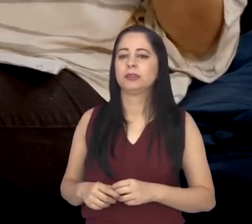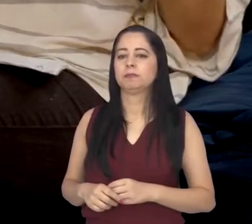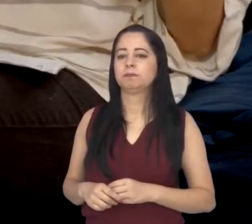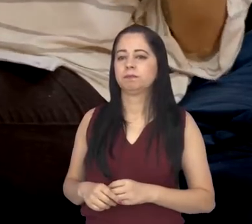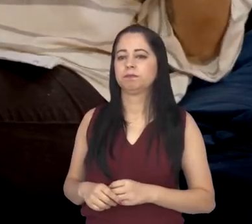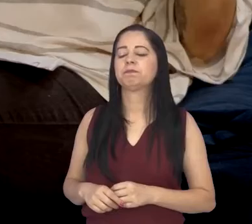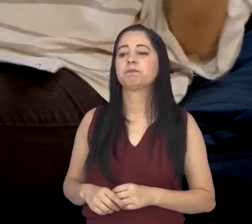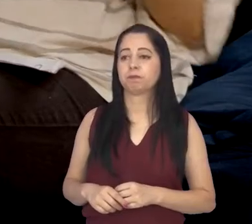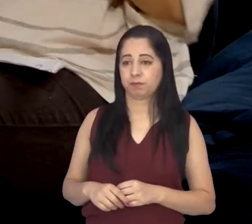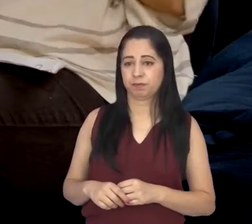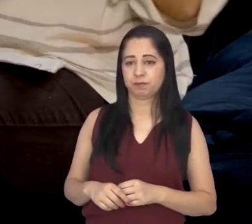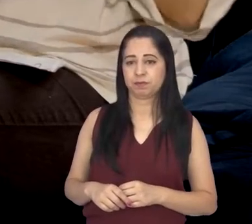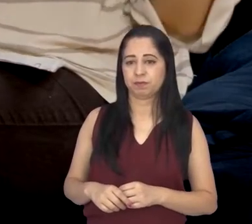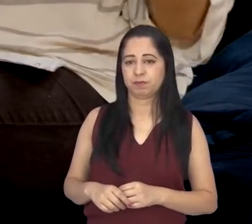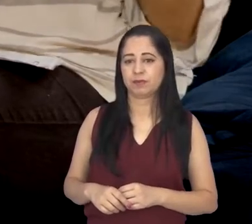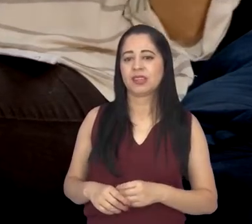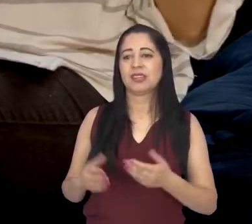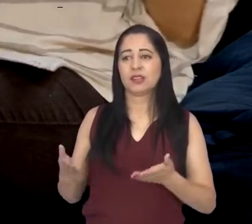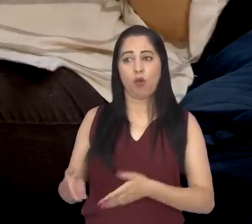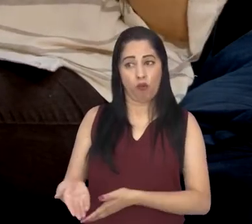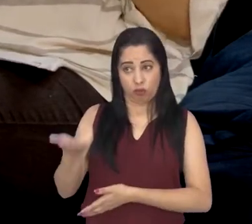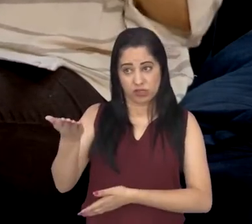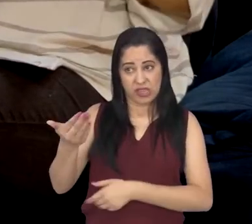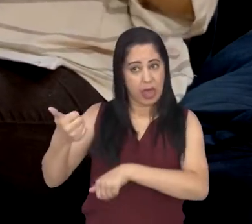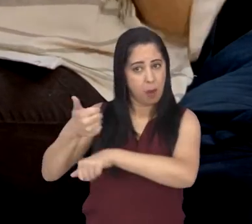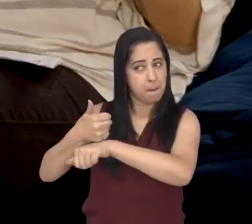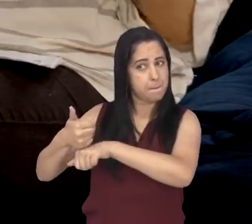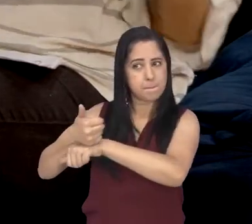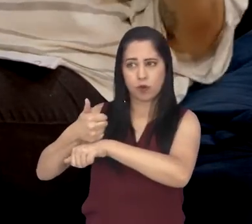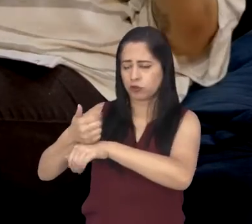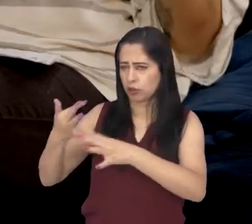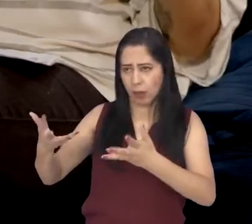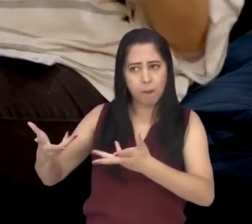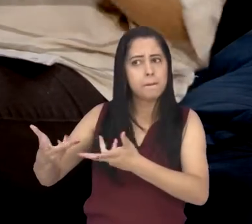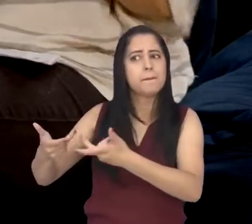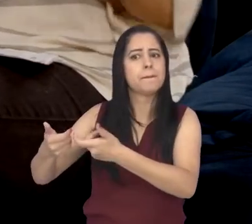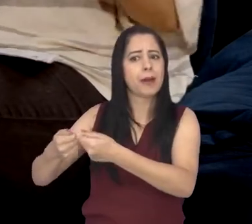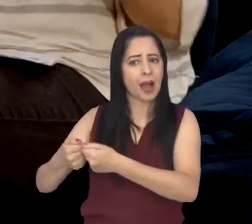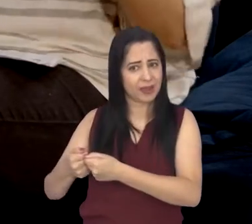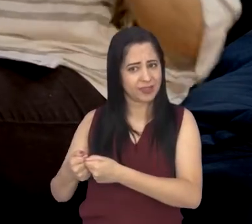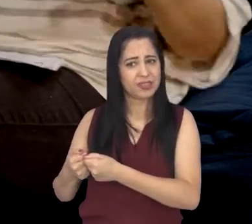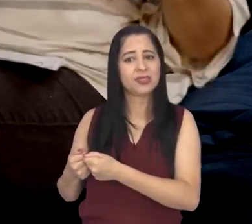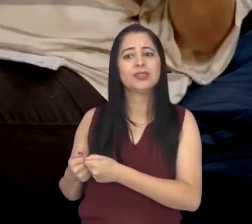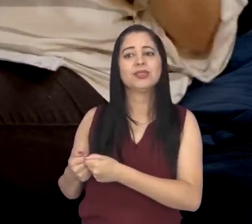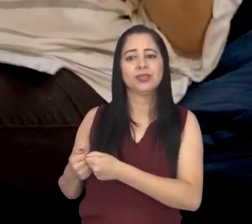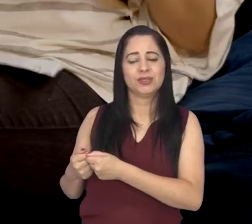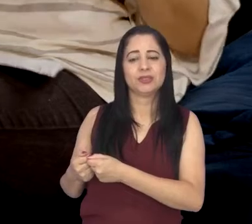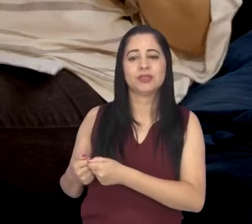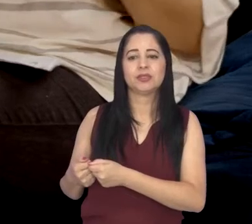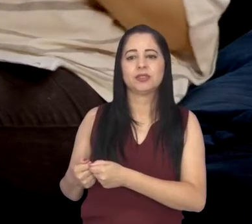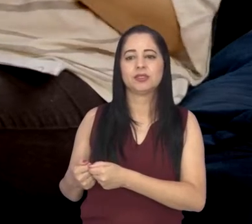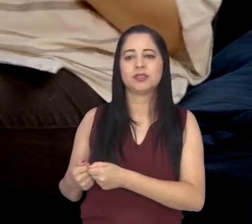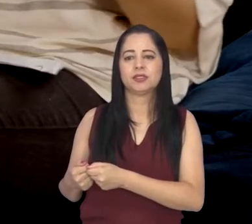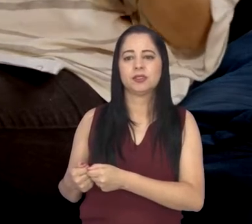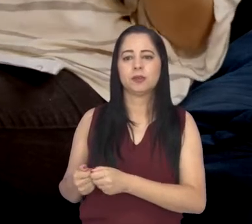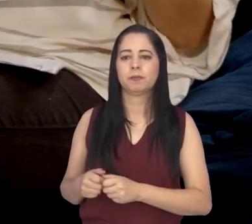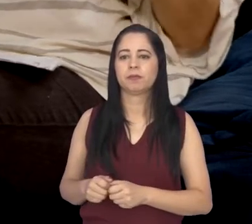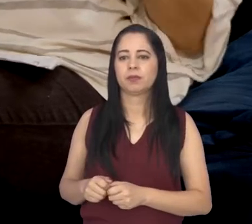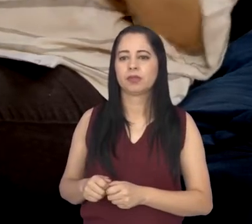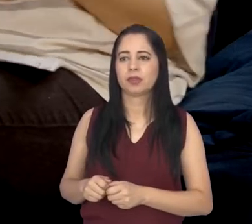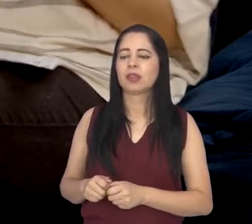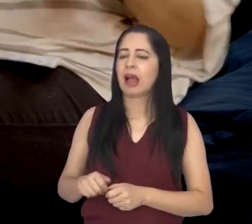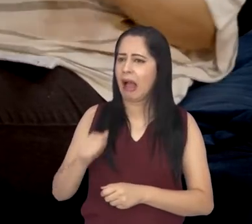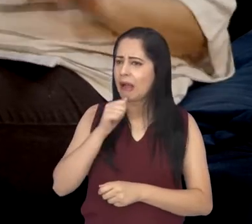Gilson, essa questão ainda, né? Você é um jornalista daqueles, eu ia falar outra coisa. E aí isso